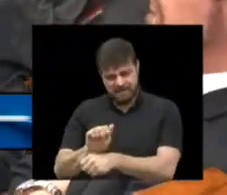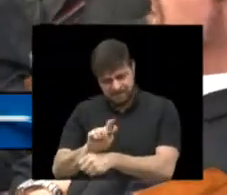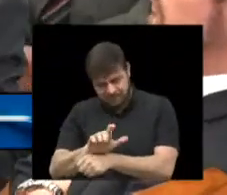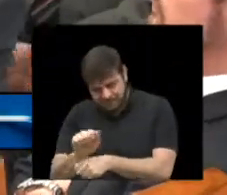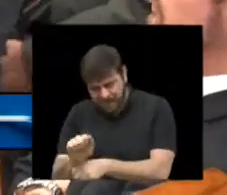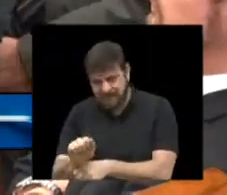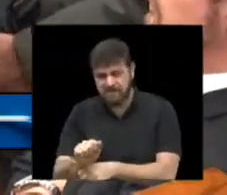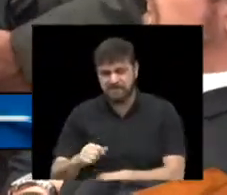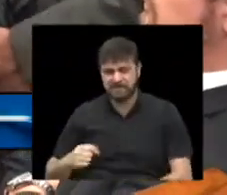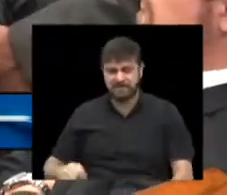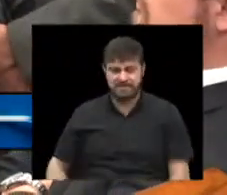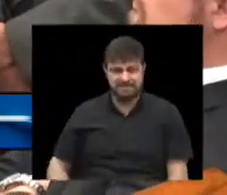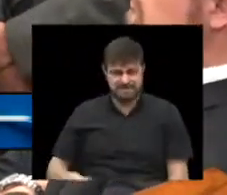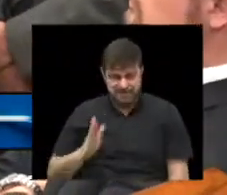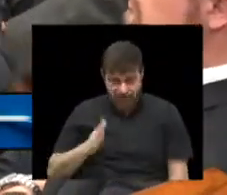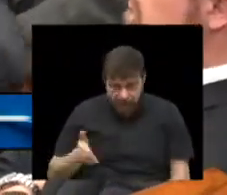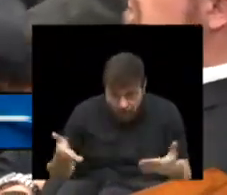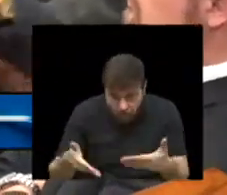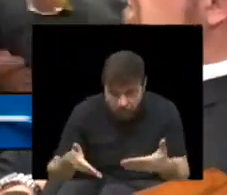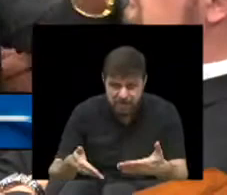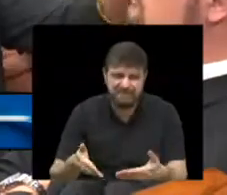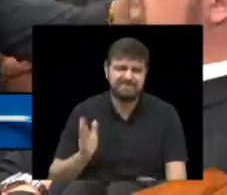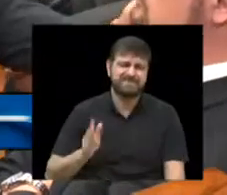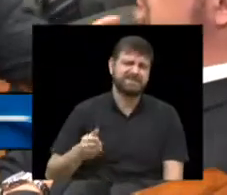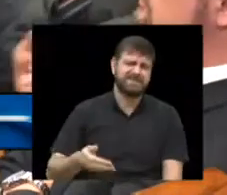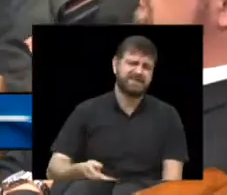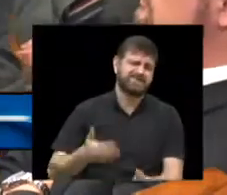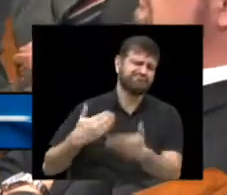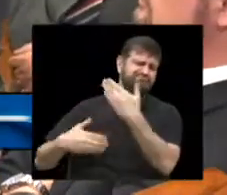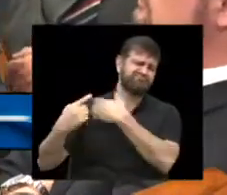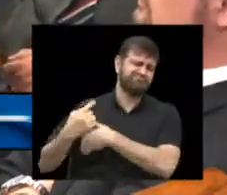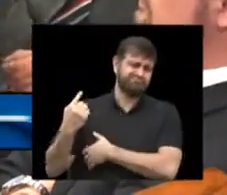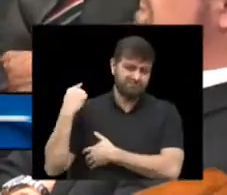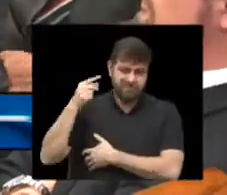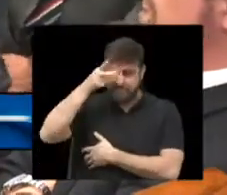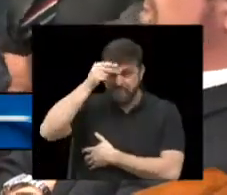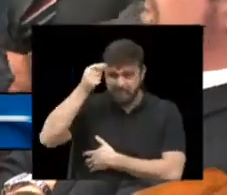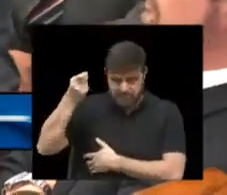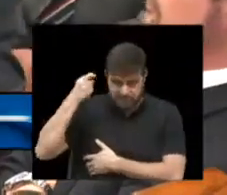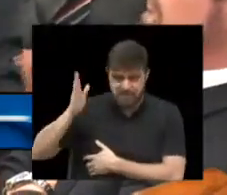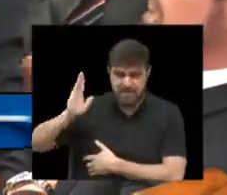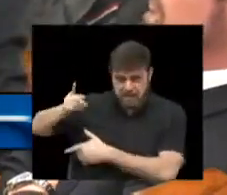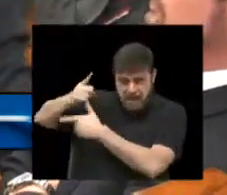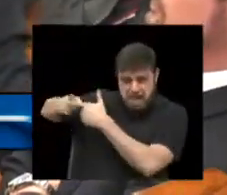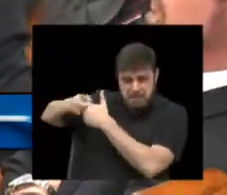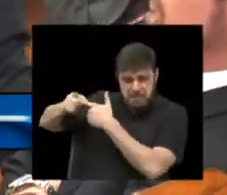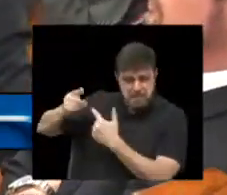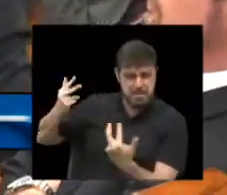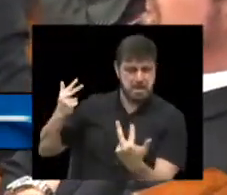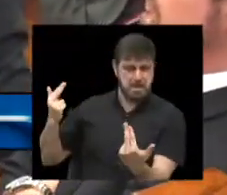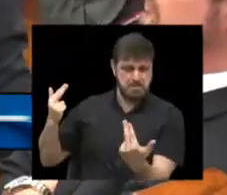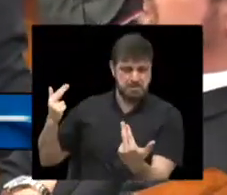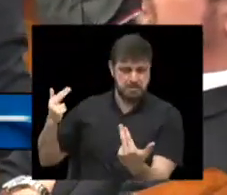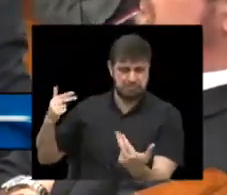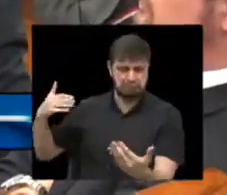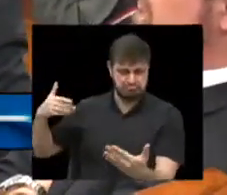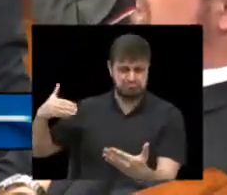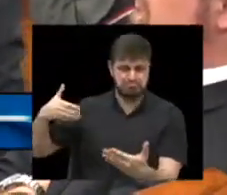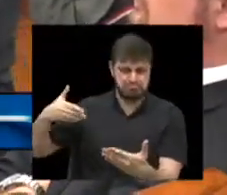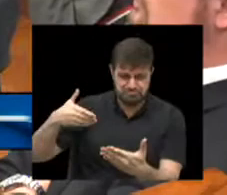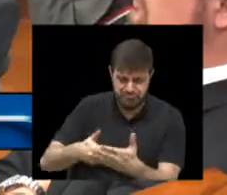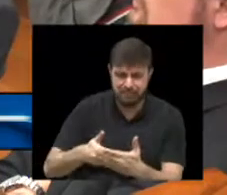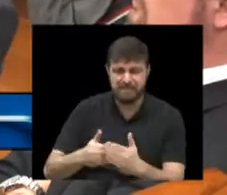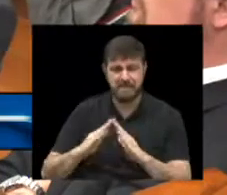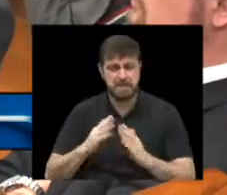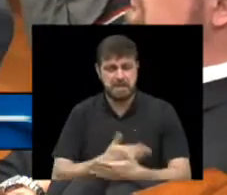no município, que não é de hoje, que já passou aí tantos prefeitos e não consegue zerar esse déficit.